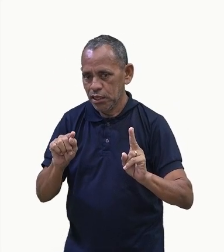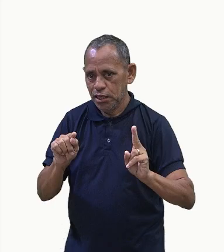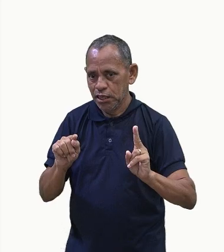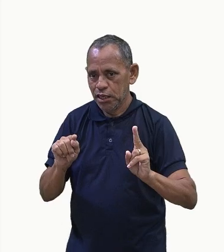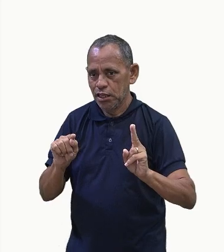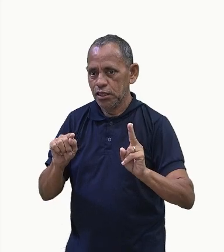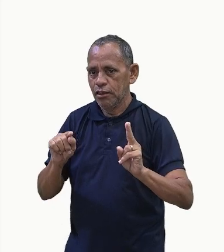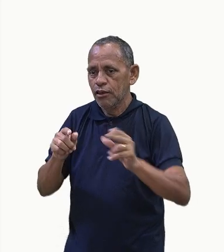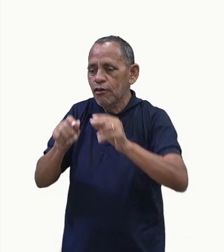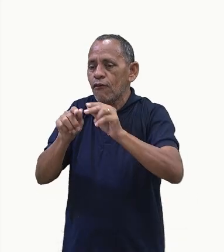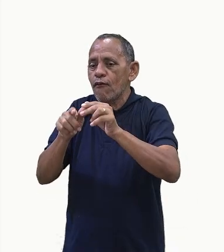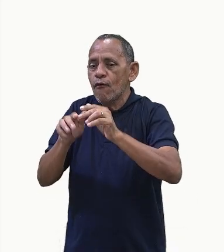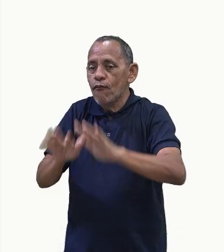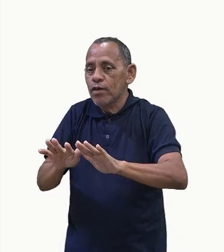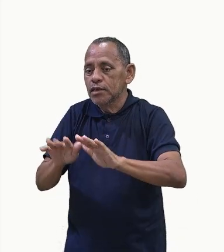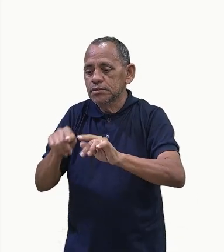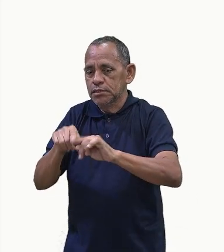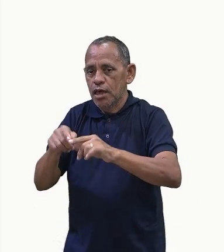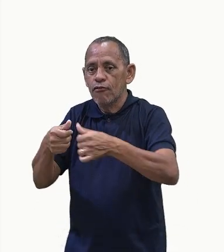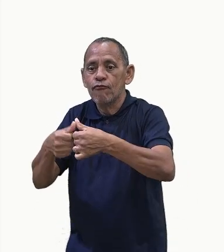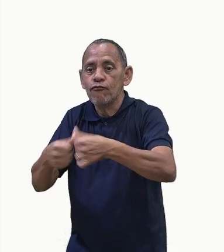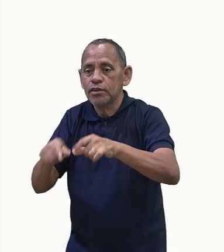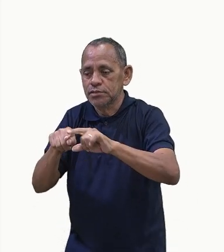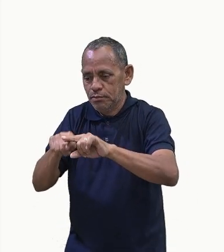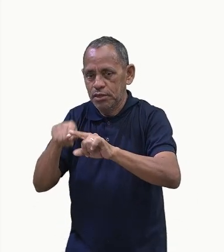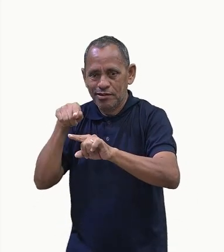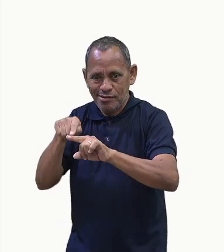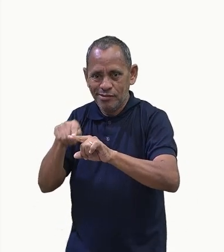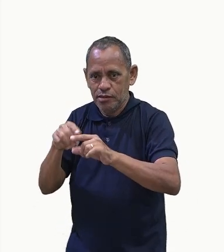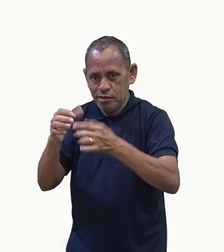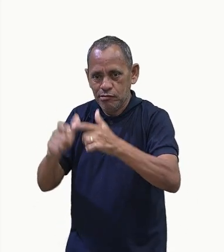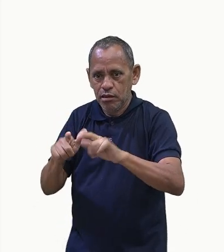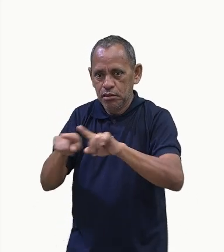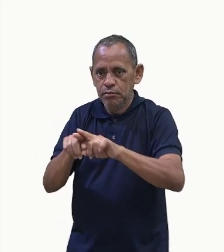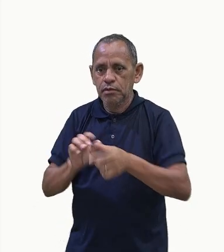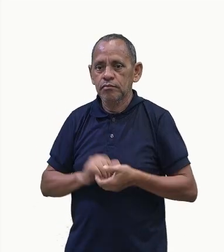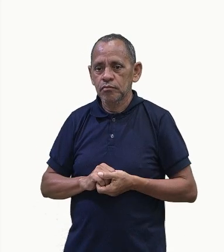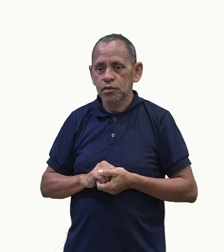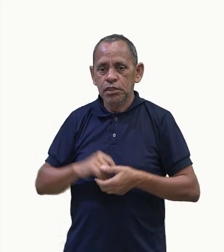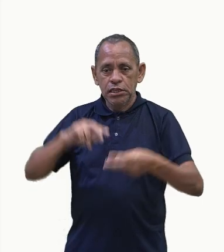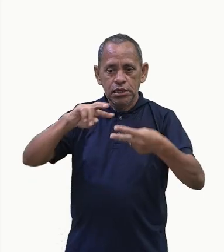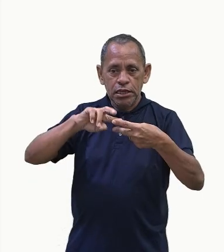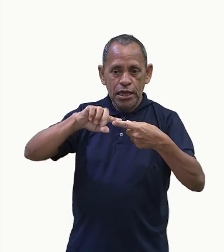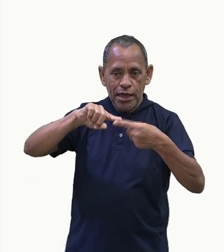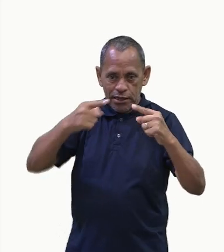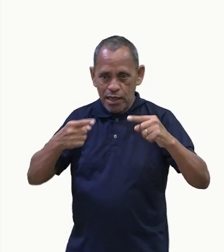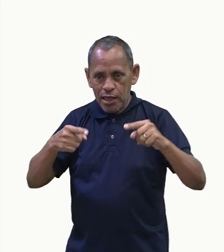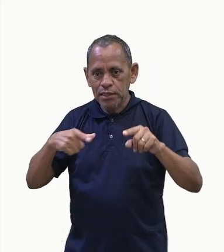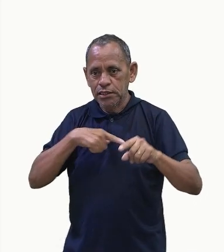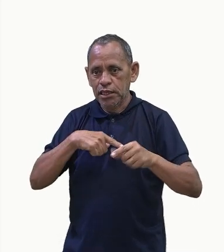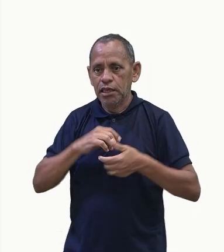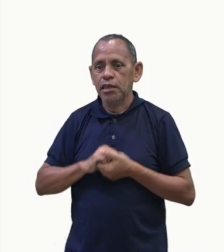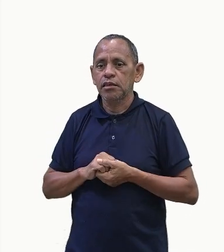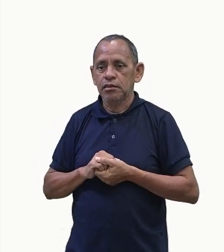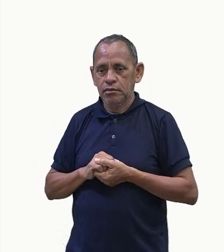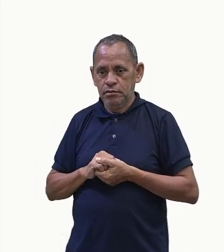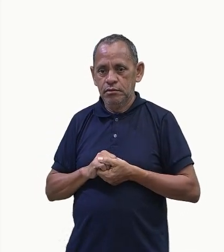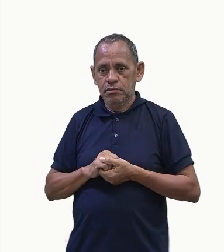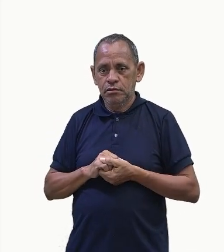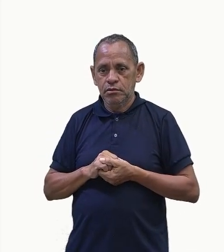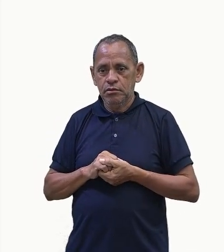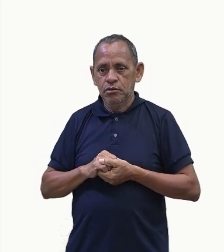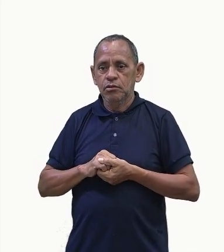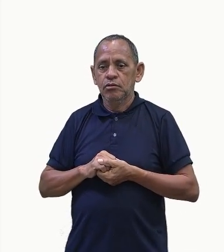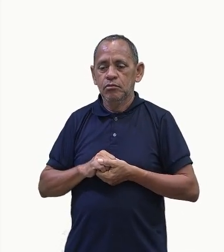Por quê? Todo o nosso DNA, ele já tem uma capacidade que a gente chama de mecanismo de reparo. Então,